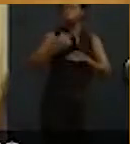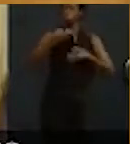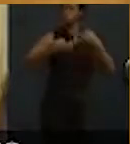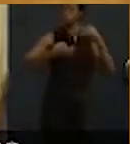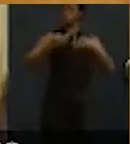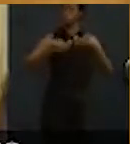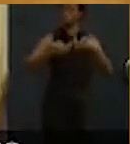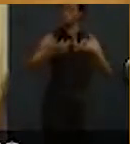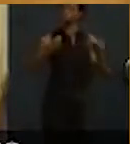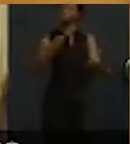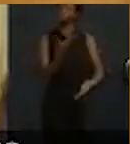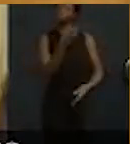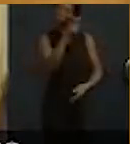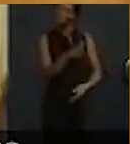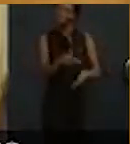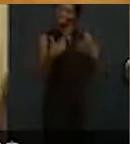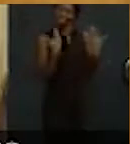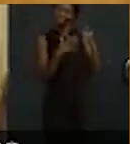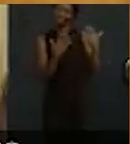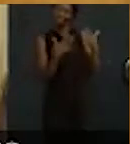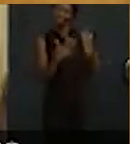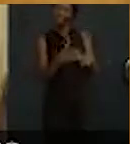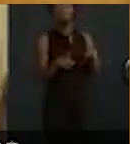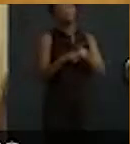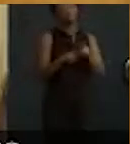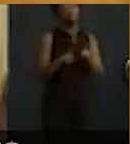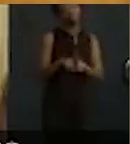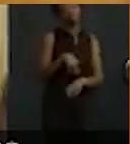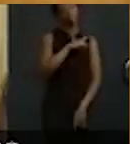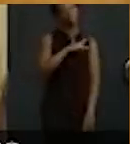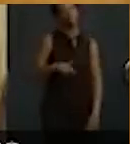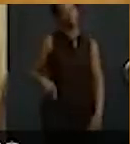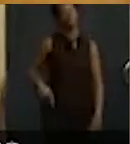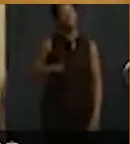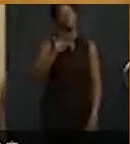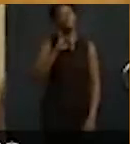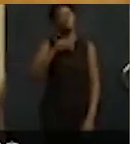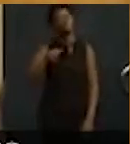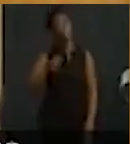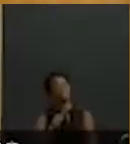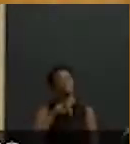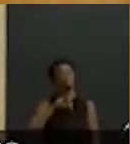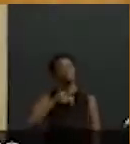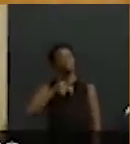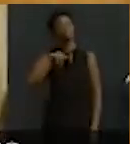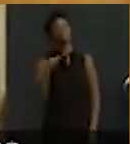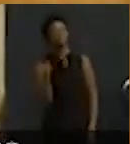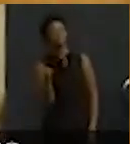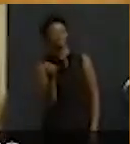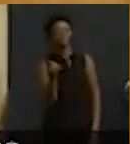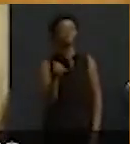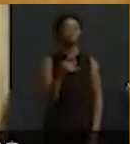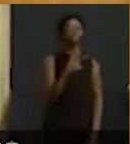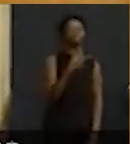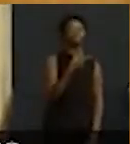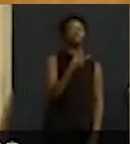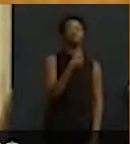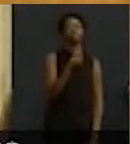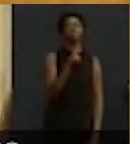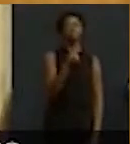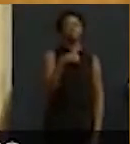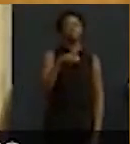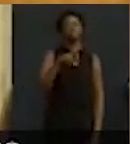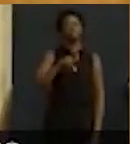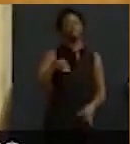o nosso homenageado foi eleito presidente do Tribunal de Justiça do Estado do Rio de Janeiro para o biênio